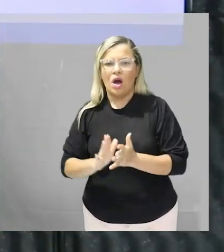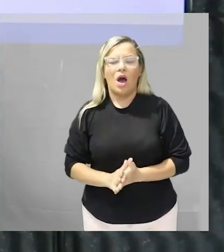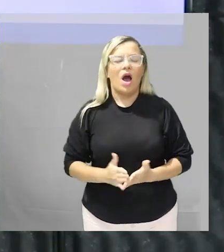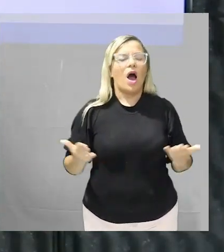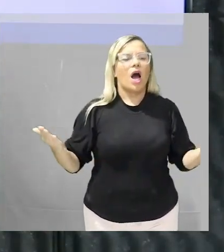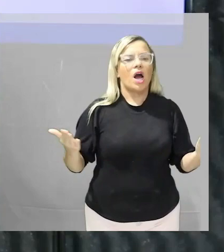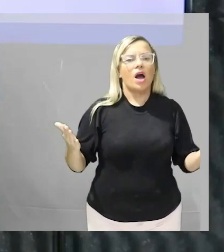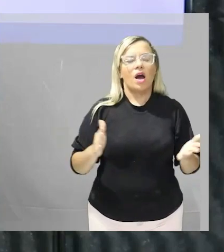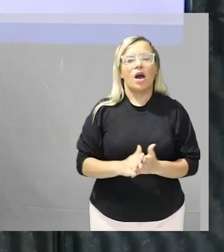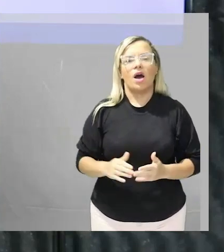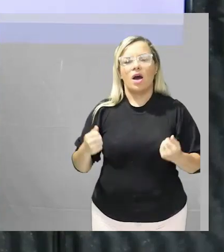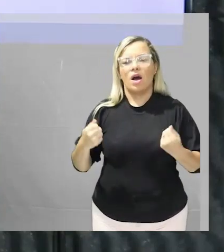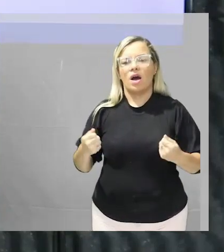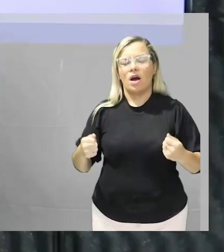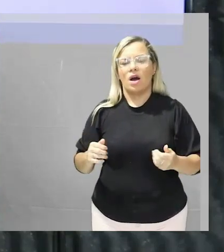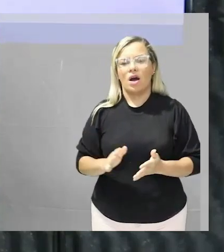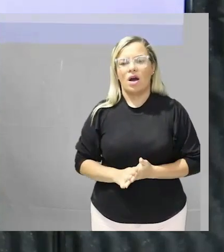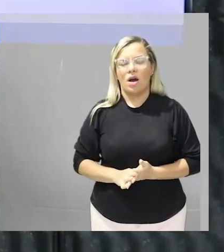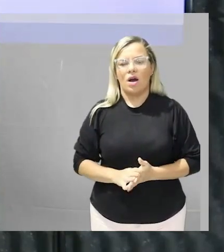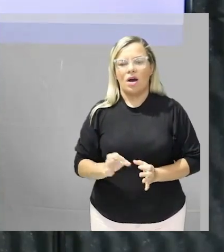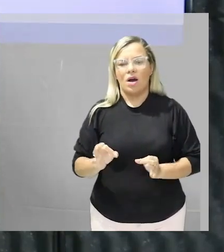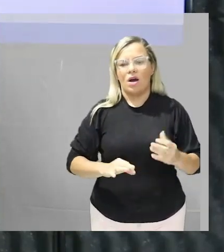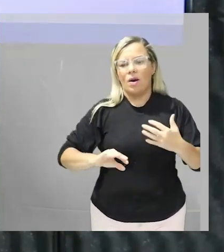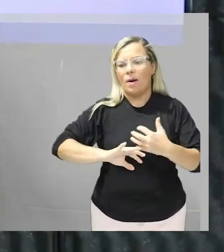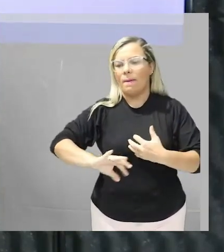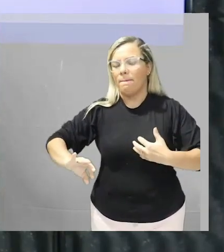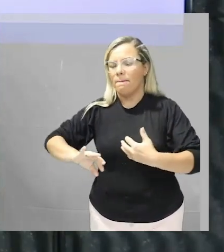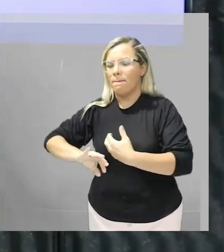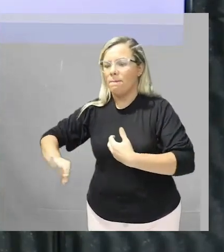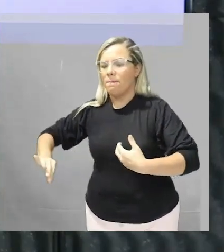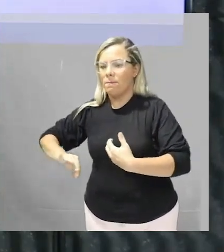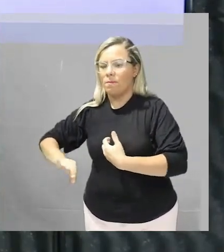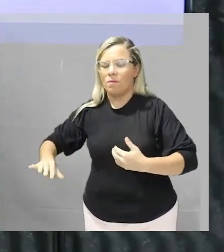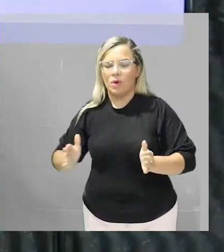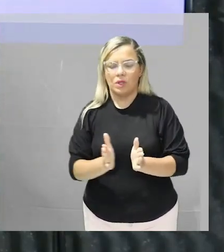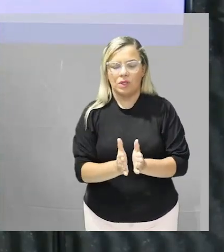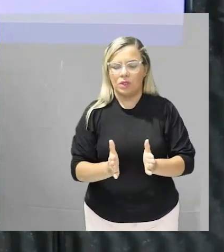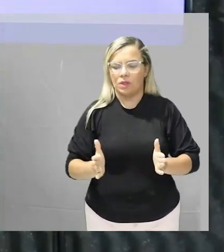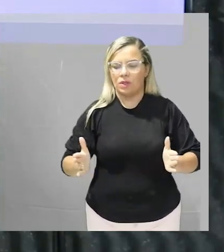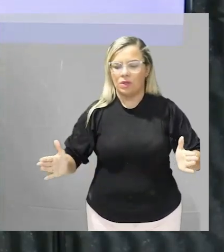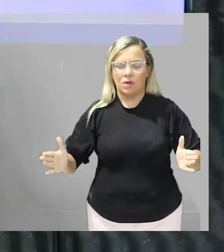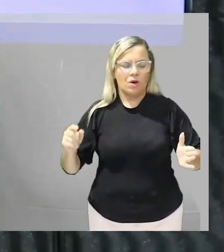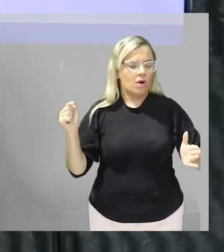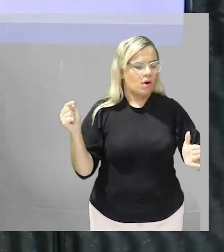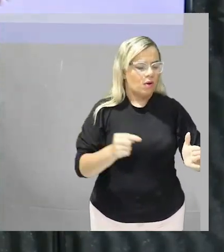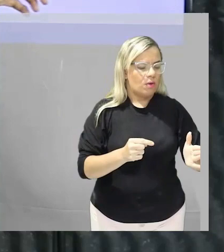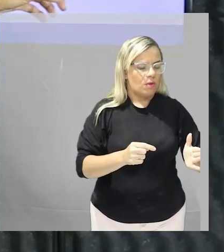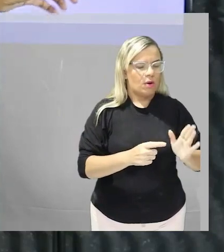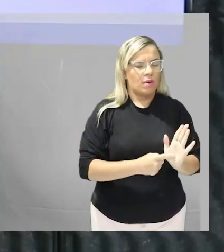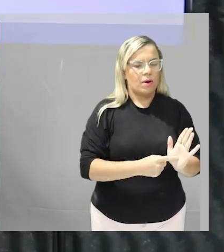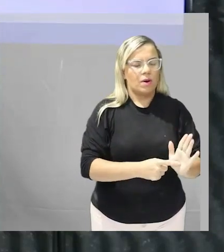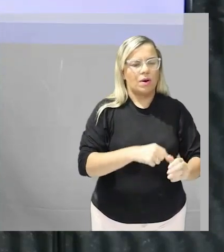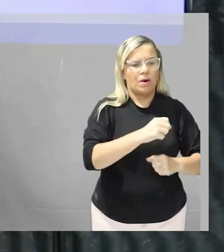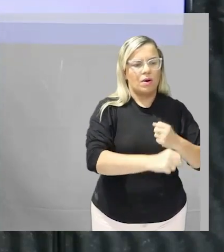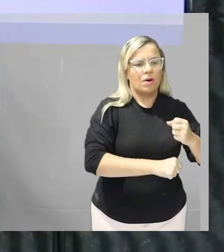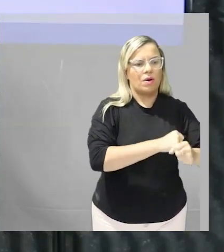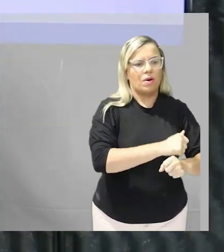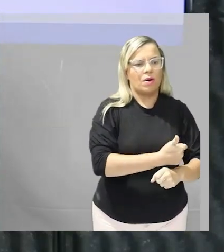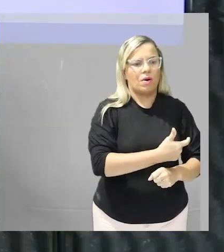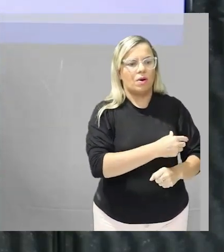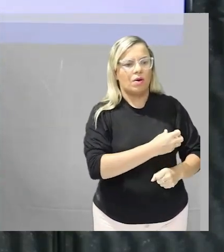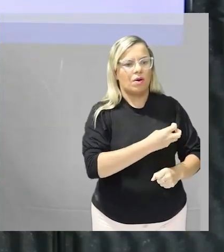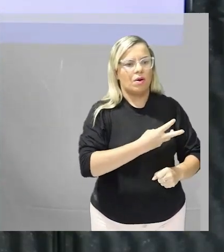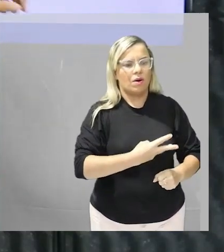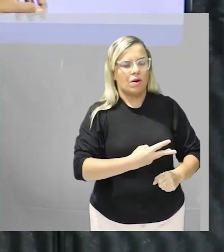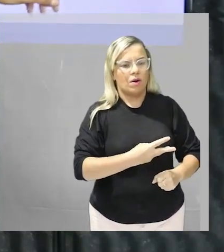precisamos separar as informações dentro do período considerado E qual é o período mesmo 2013 que é o